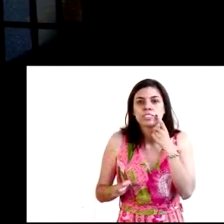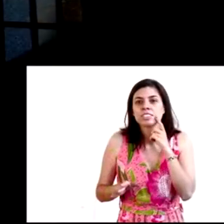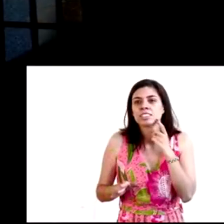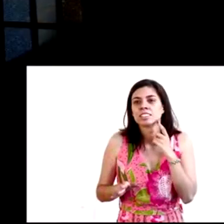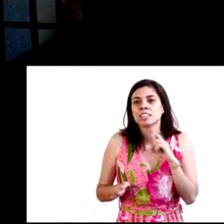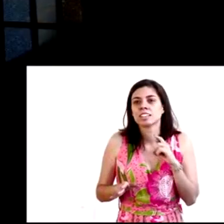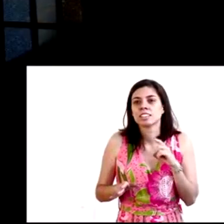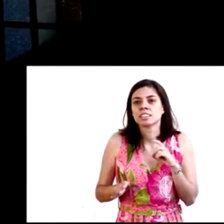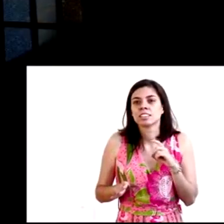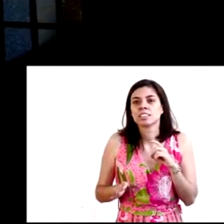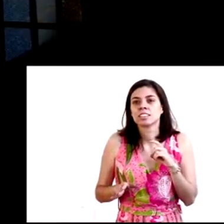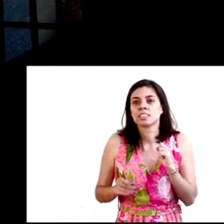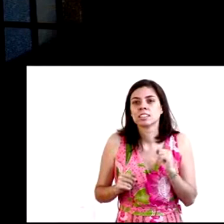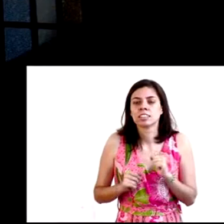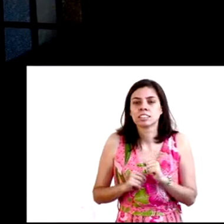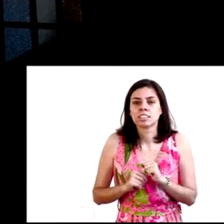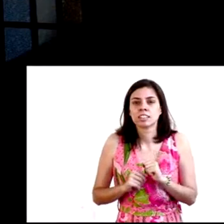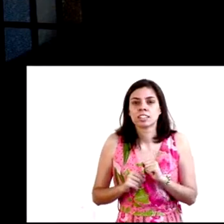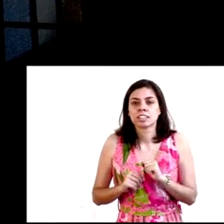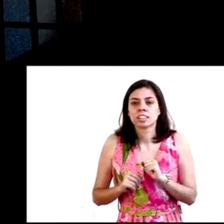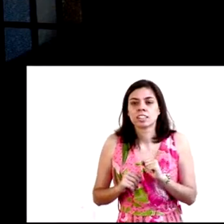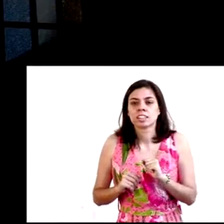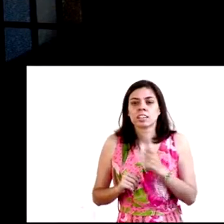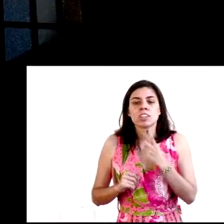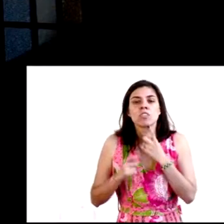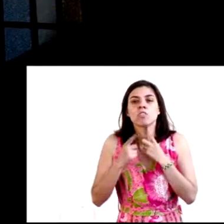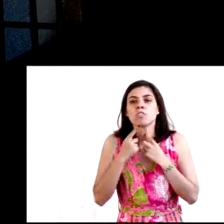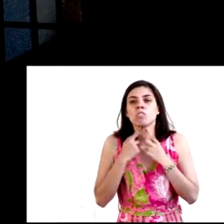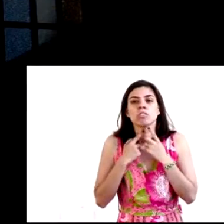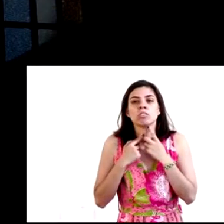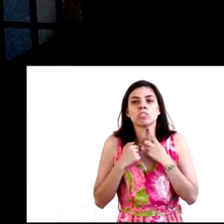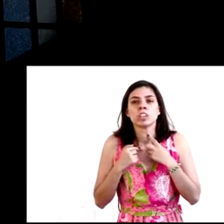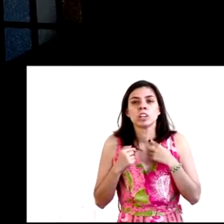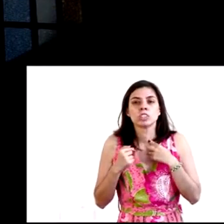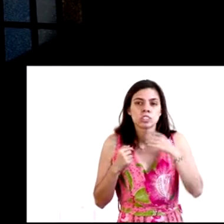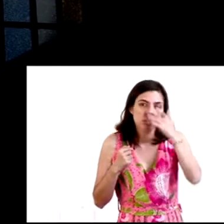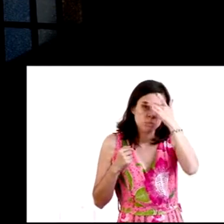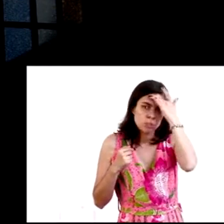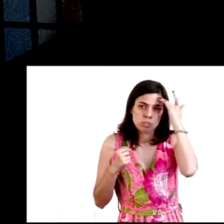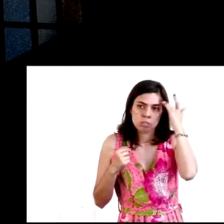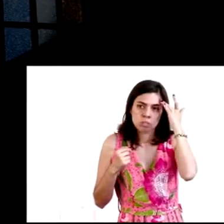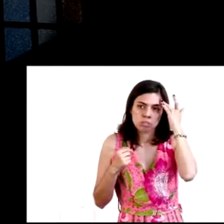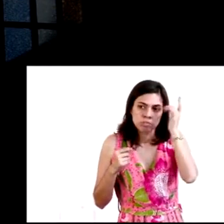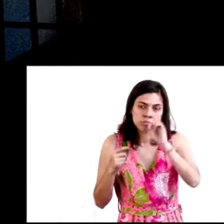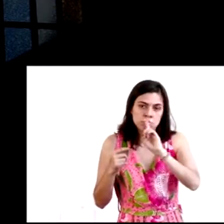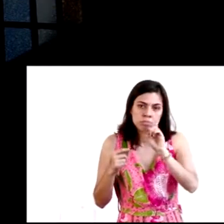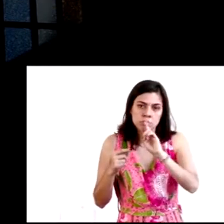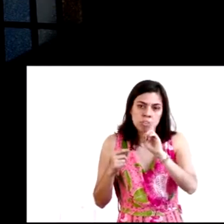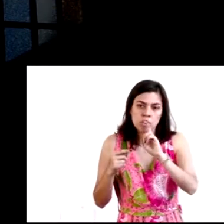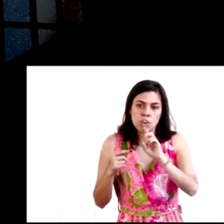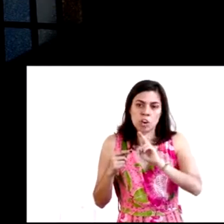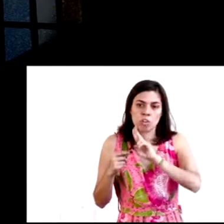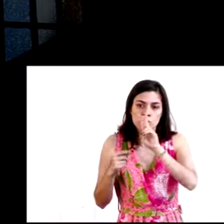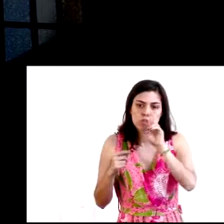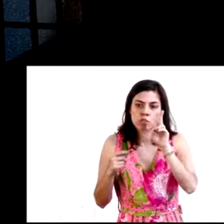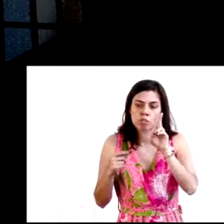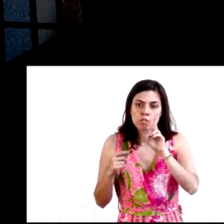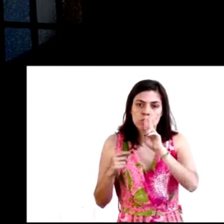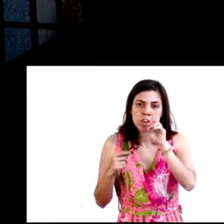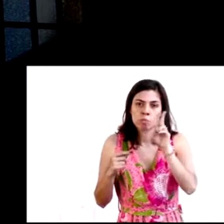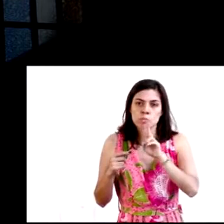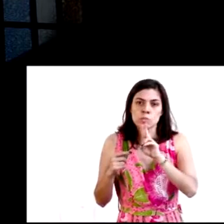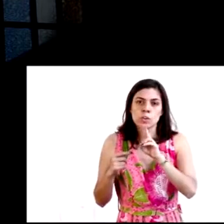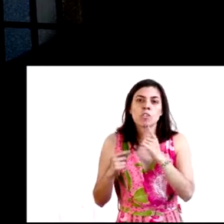da carne, nem da vontade do homem, mas de Deus. E o Verbo se fez carne, e habitou entre